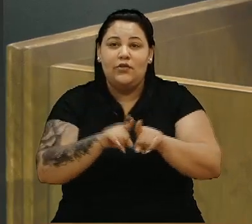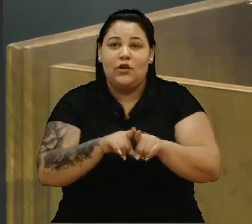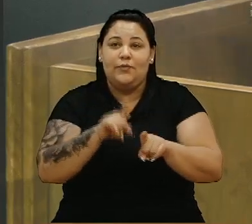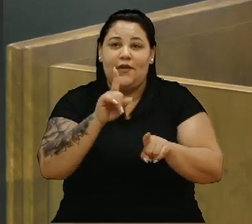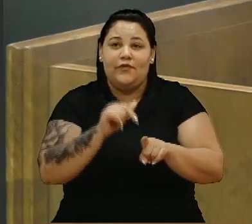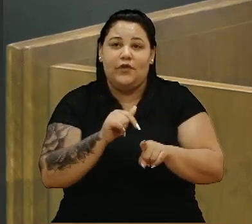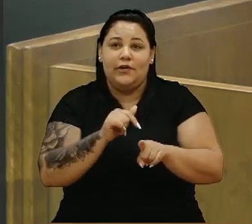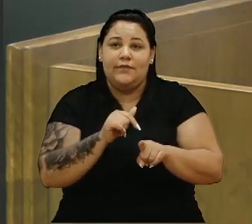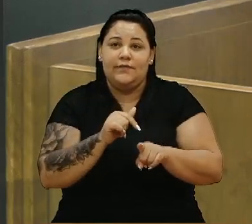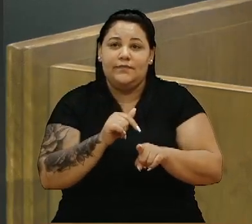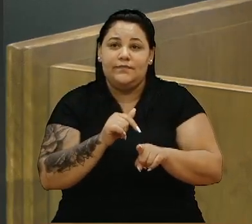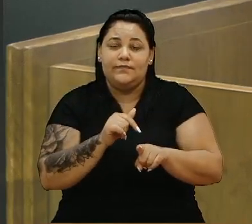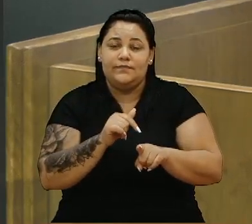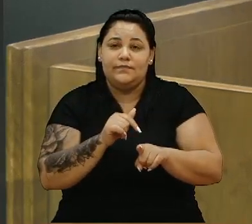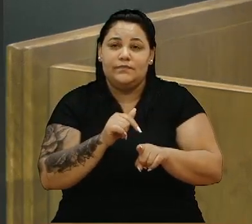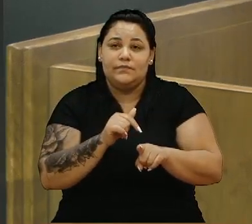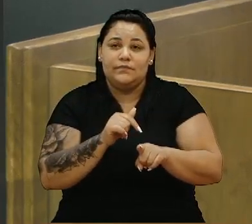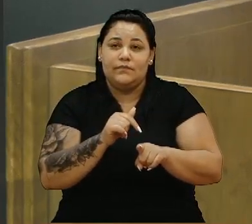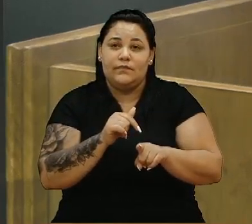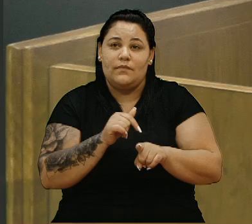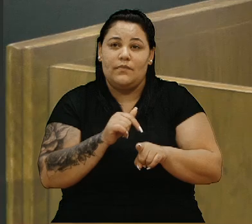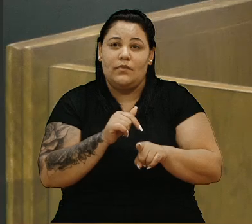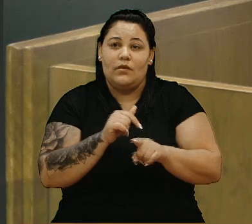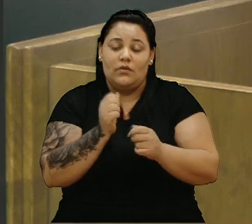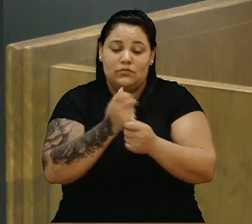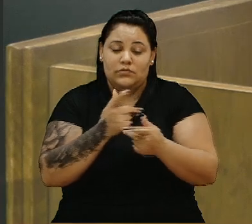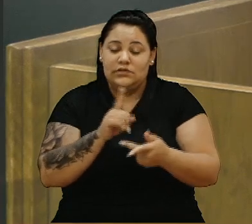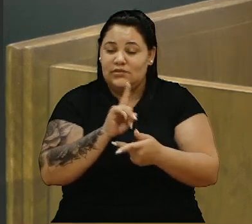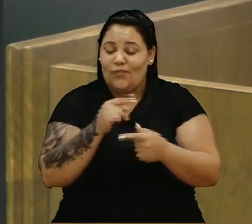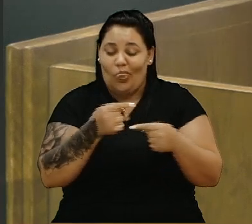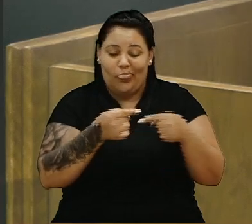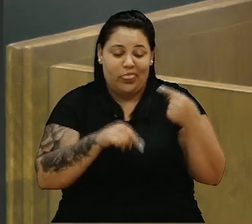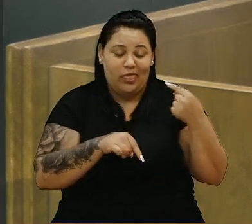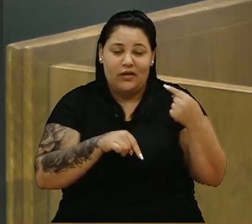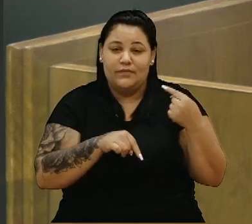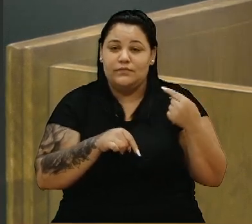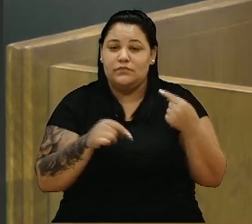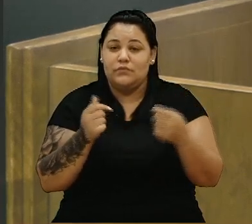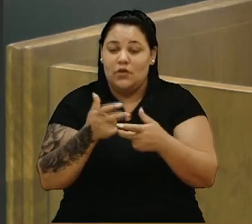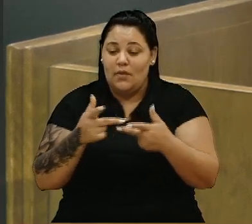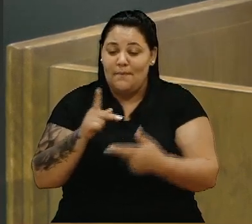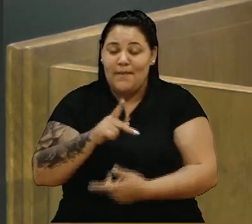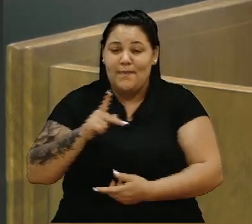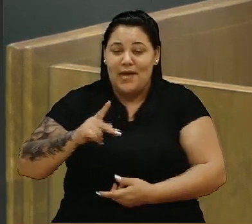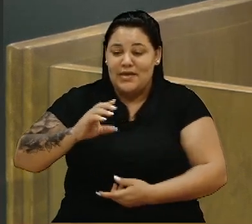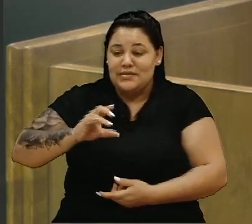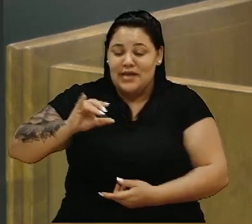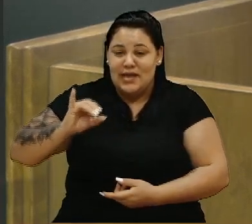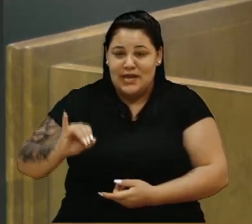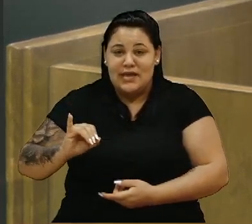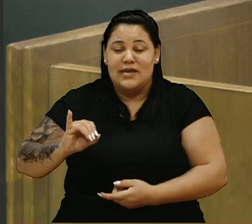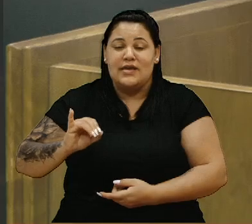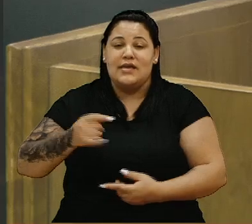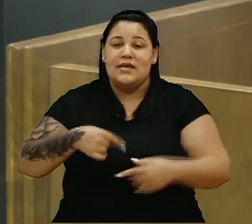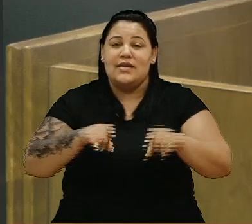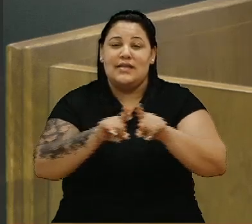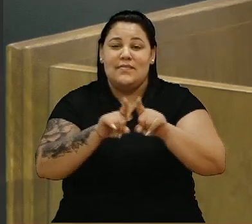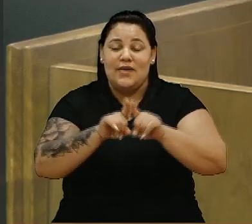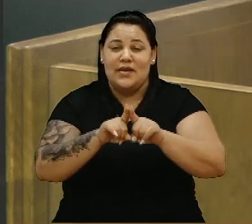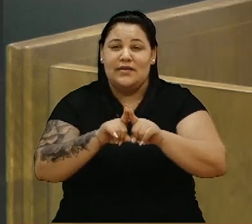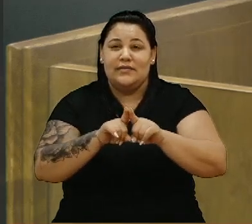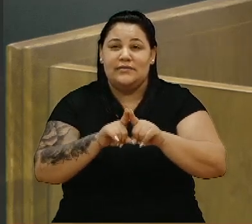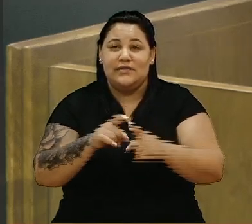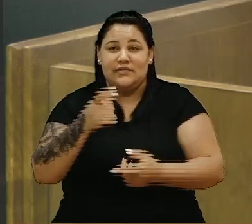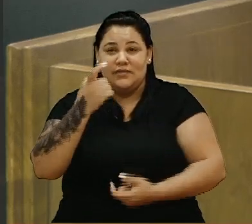que os interfones não funcionam. A questão dos PPCIs, a questão de